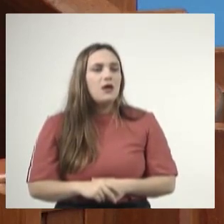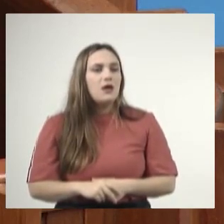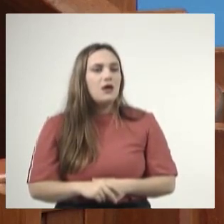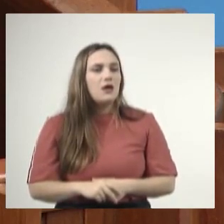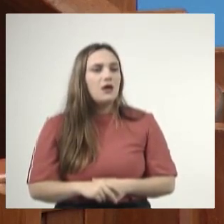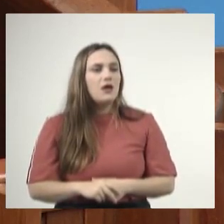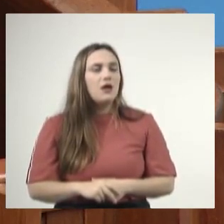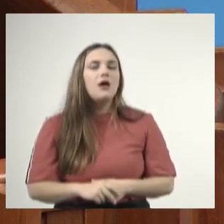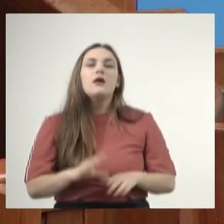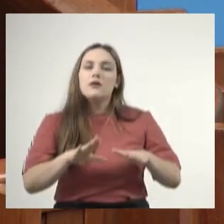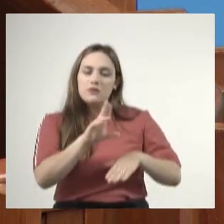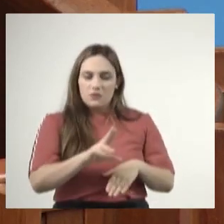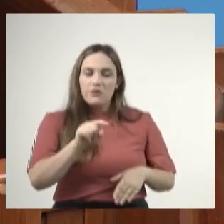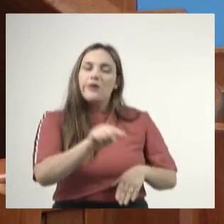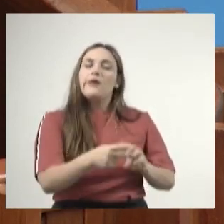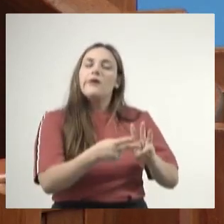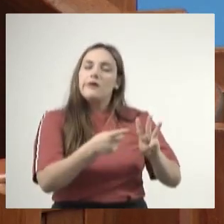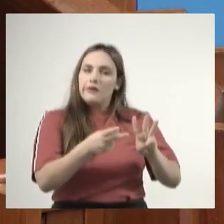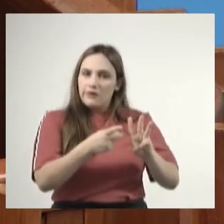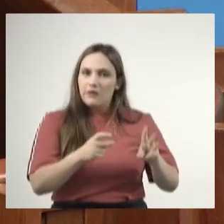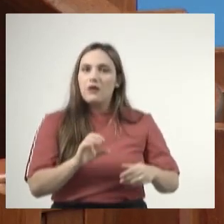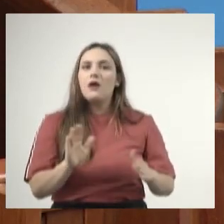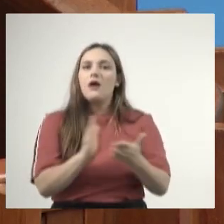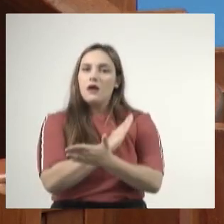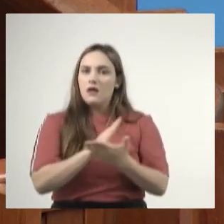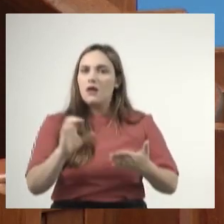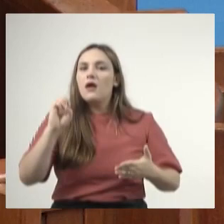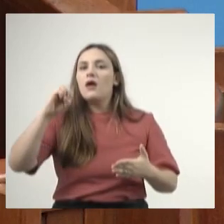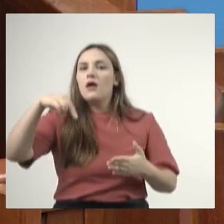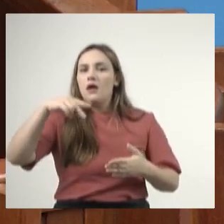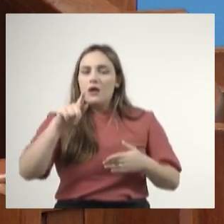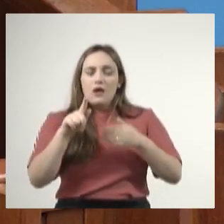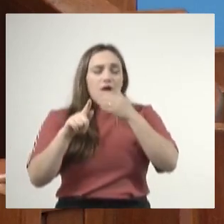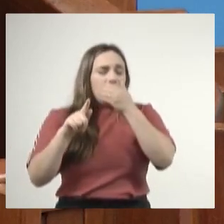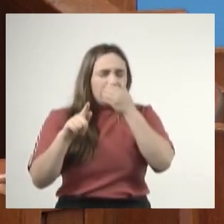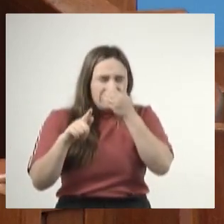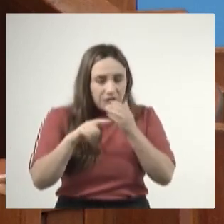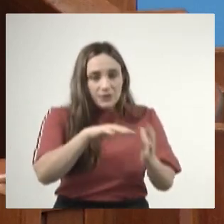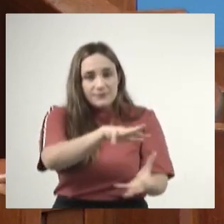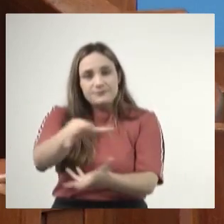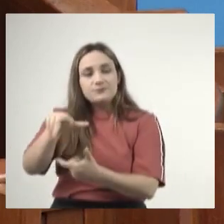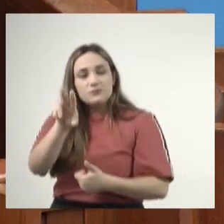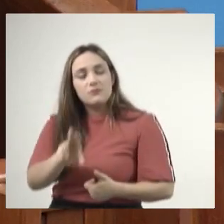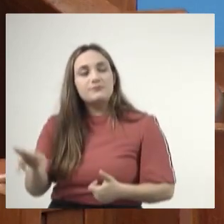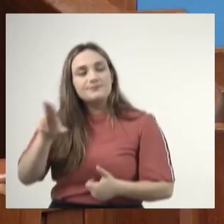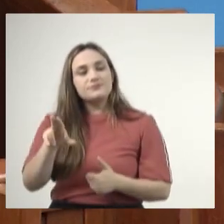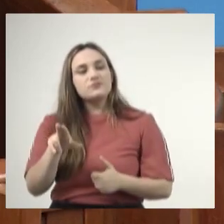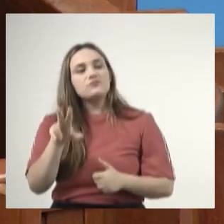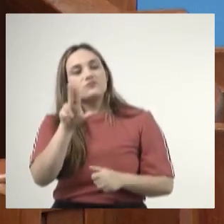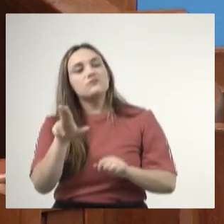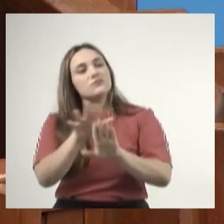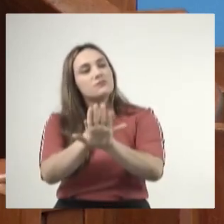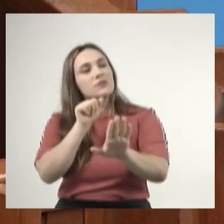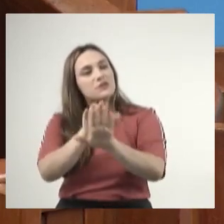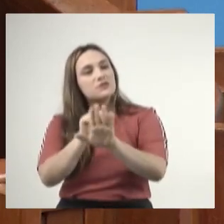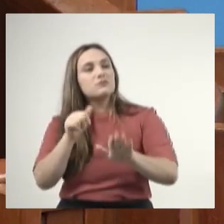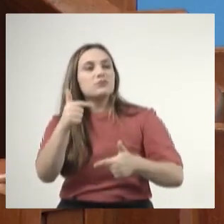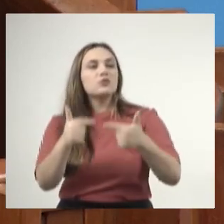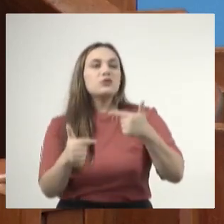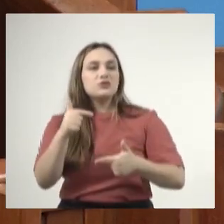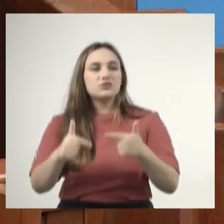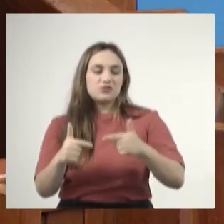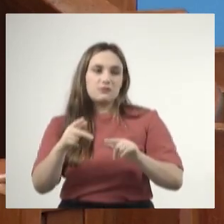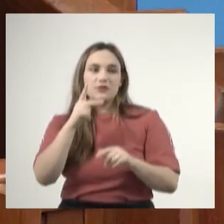usados como massa de manobra de ONGs internacionais e muitas vezes de ideologias políticas partidárias. Então